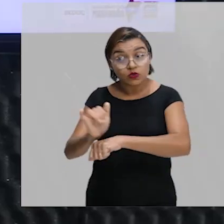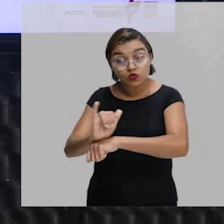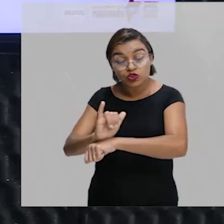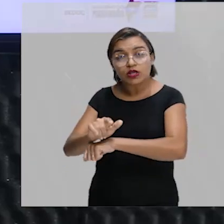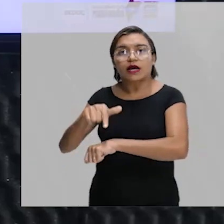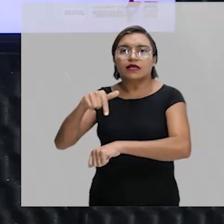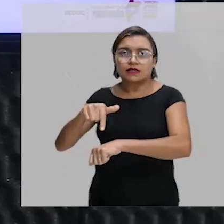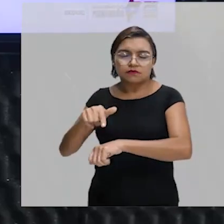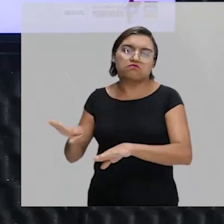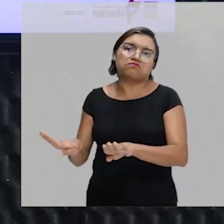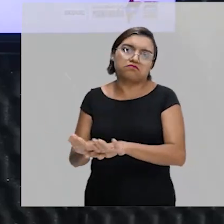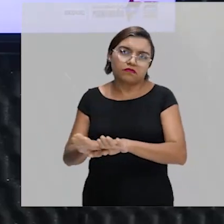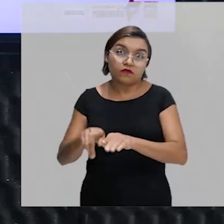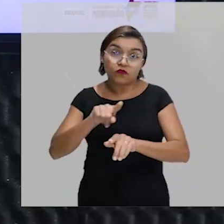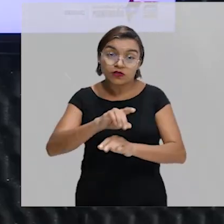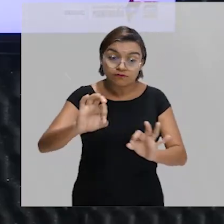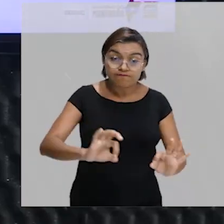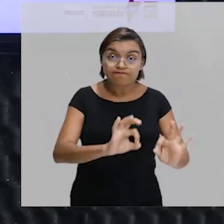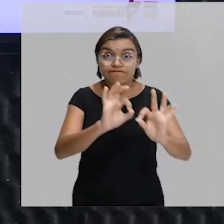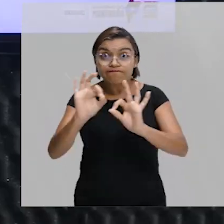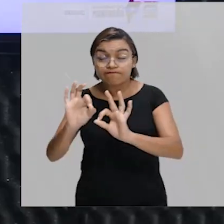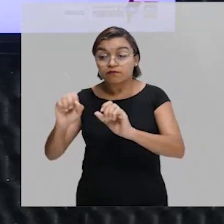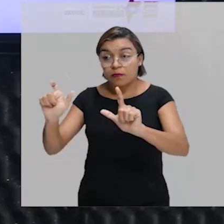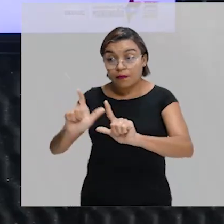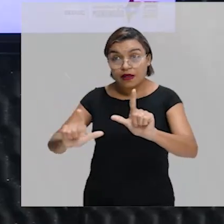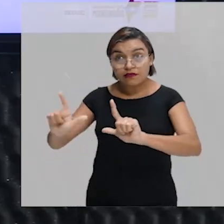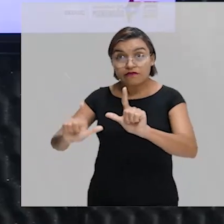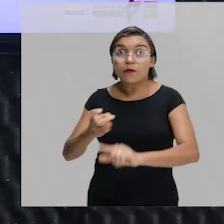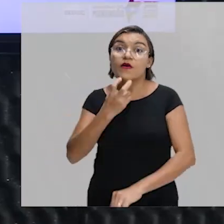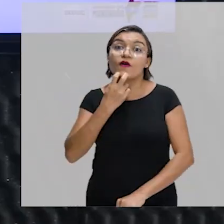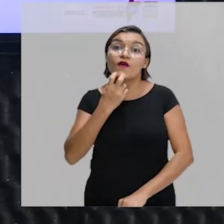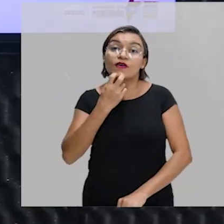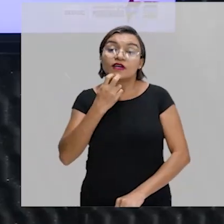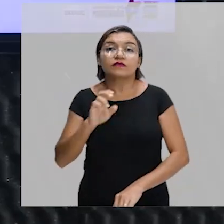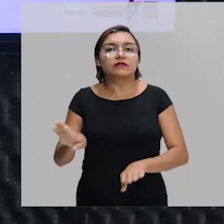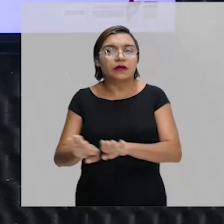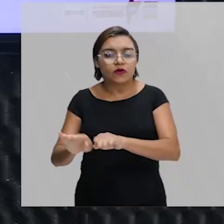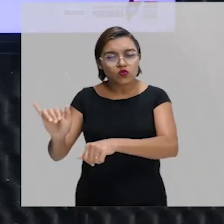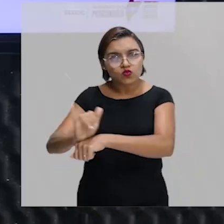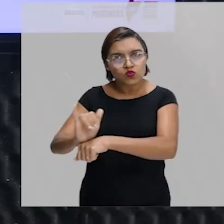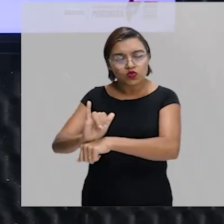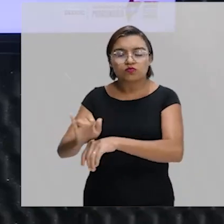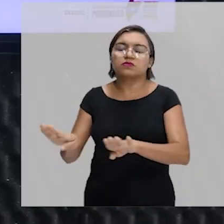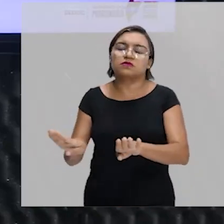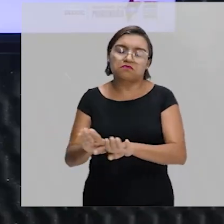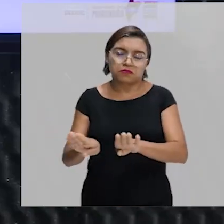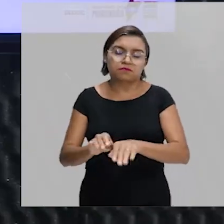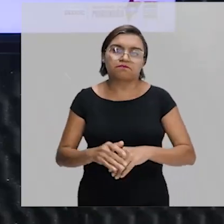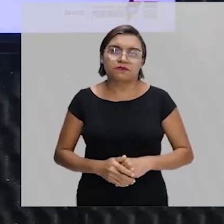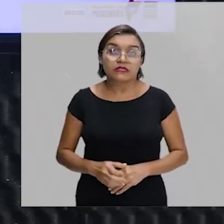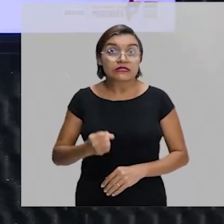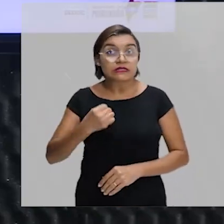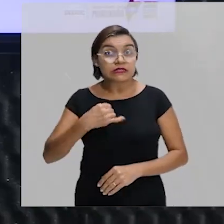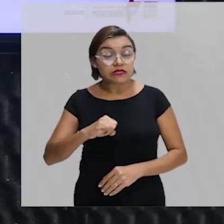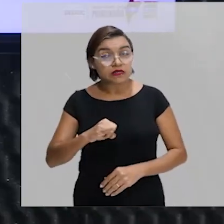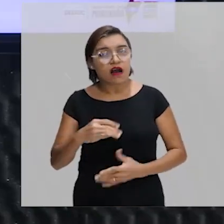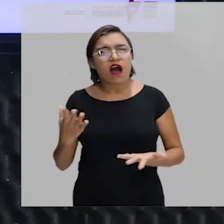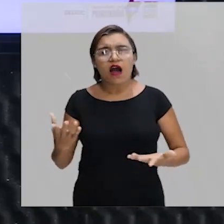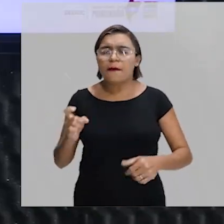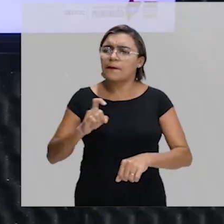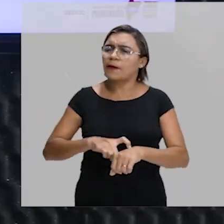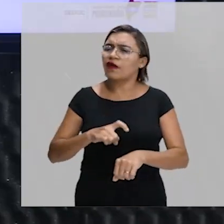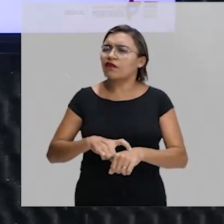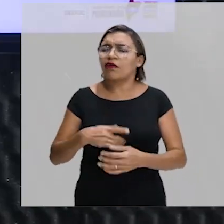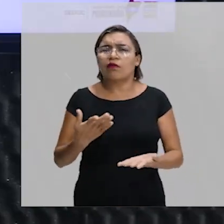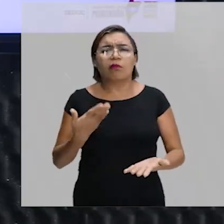Gonçalves Dias. Nos acompanhe na plataforma Gonçalves Dias no YouTube também. Não deu tempo de